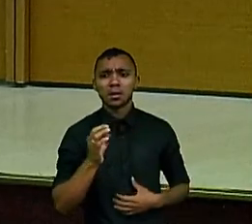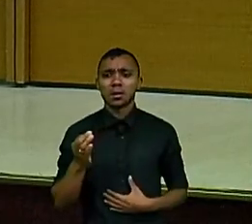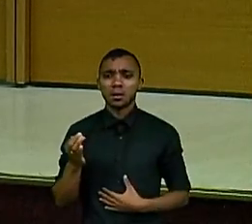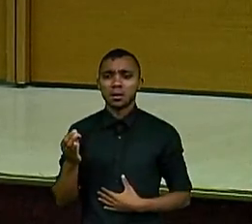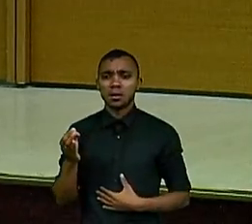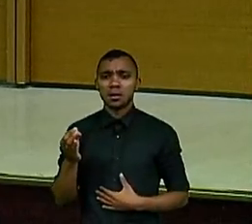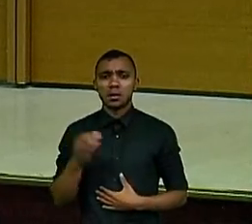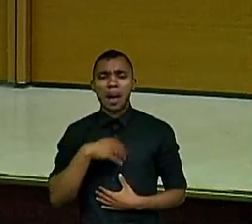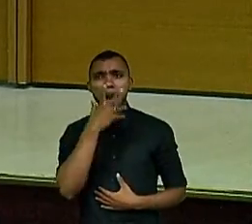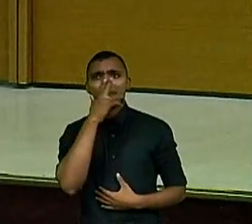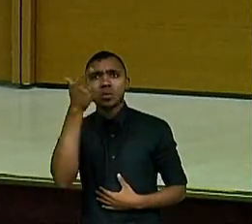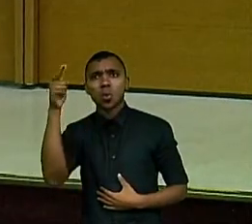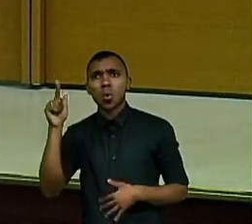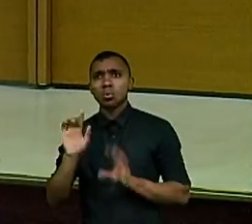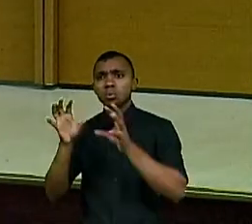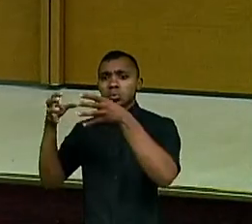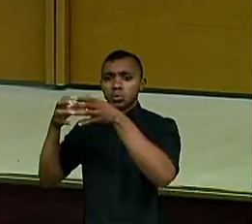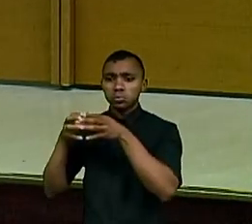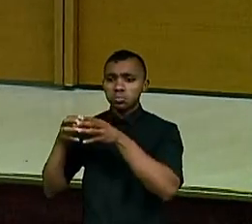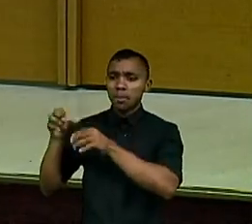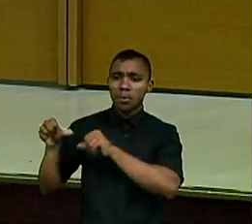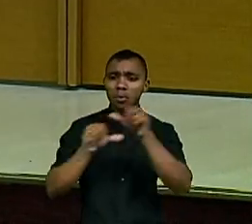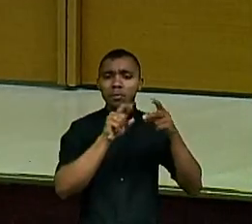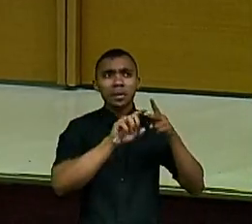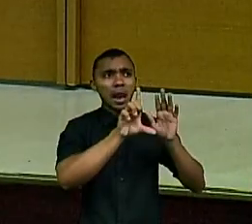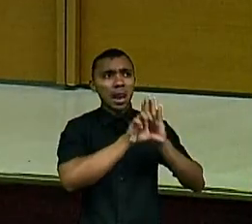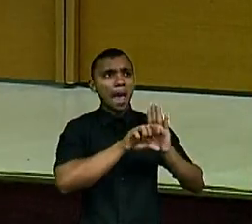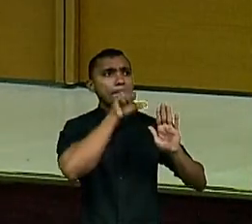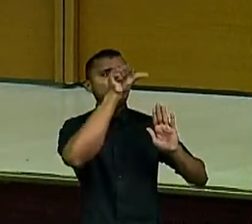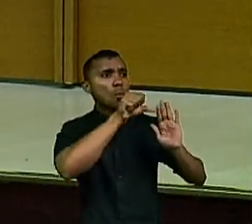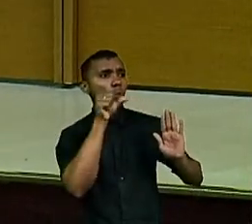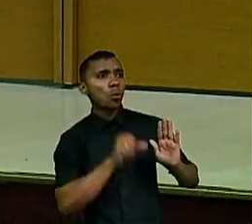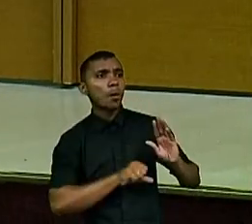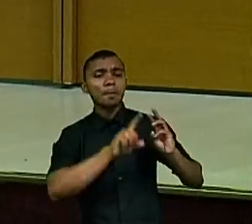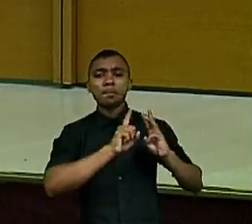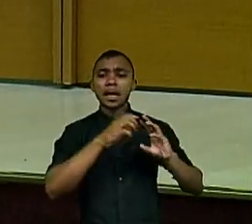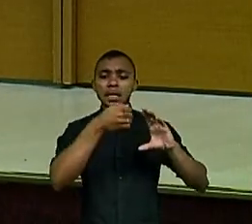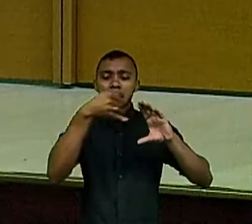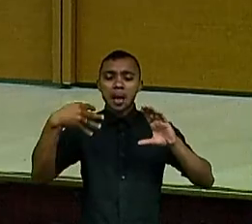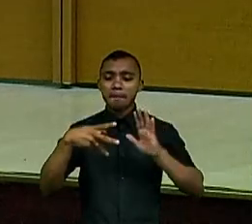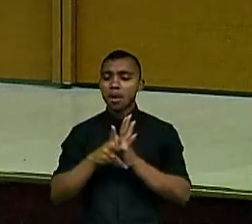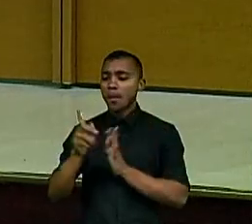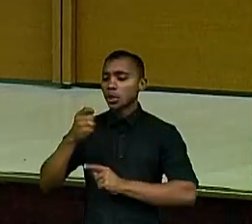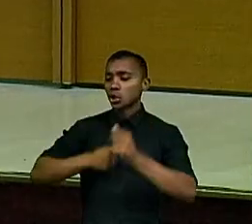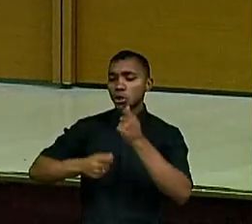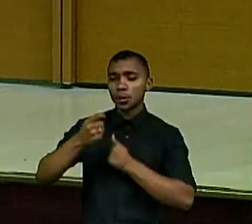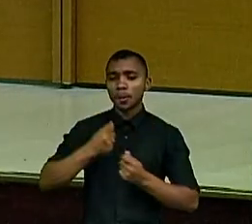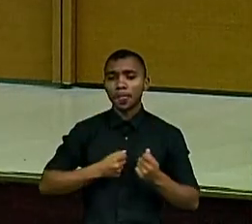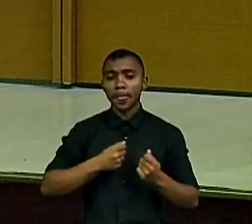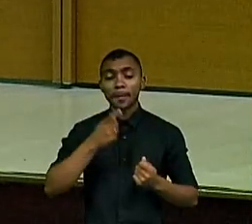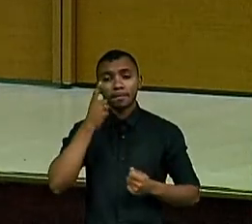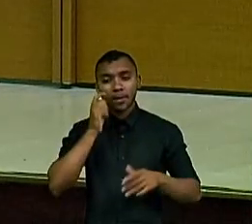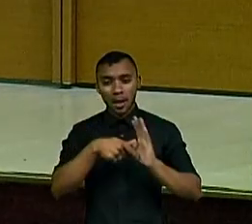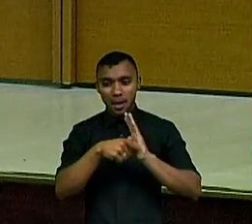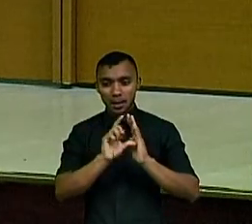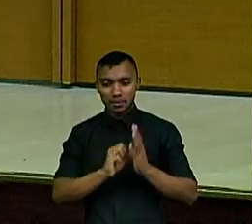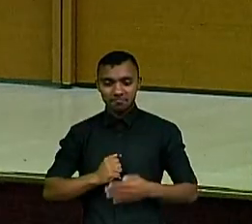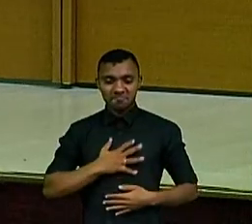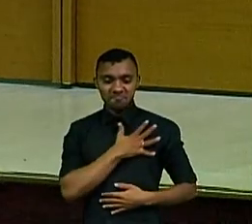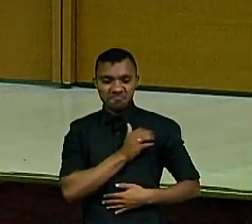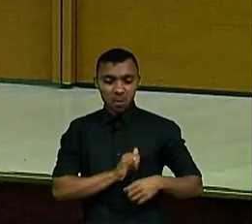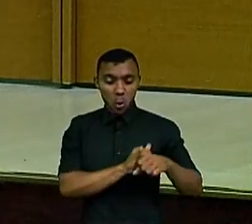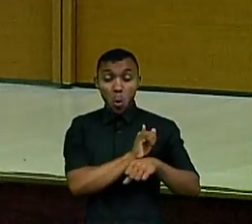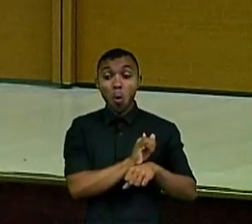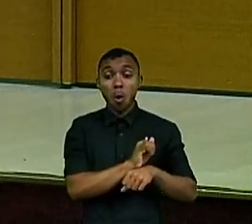ascensão de outra classe social é a mudança de leis é a mudança do perfil socioeconômico eu pergunto a vocês após o golpe militar a sociedade